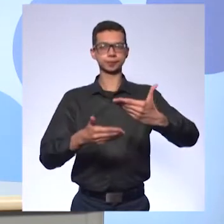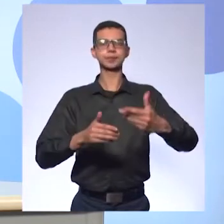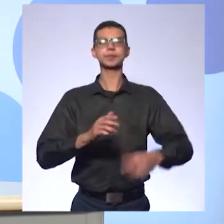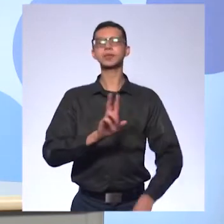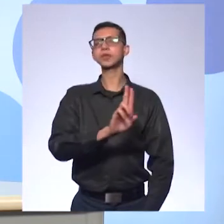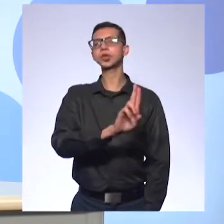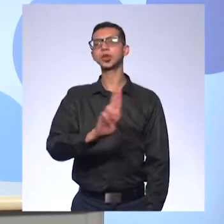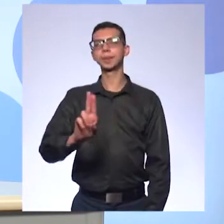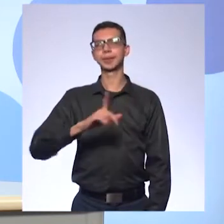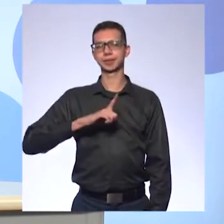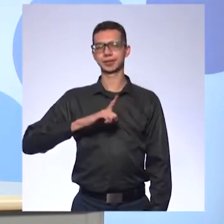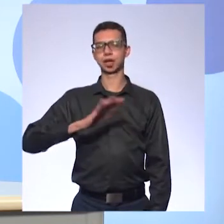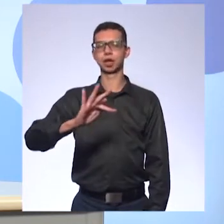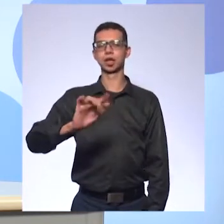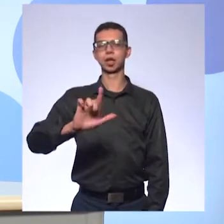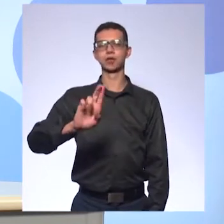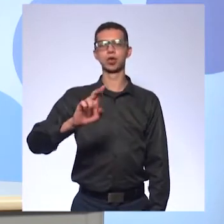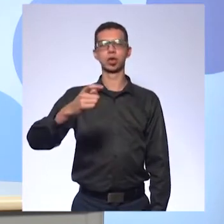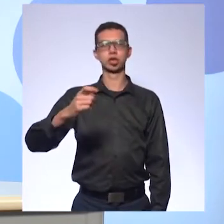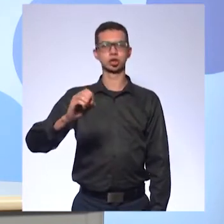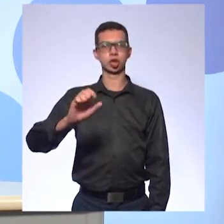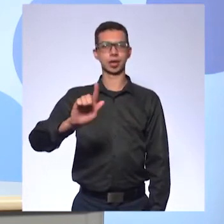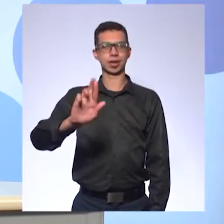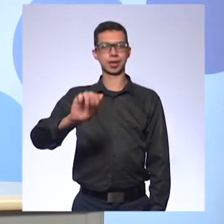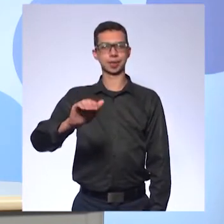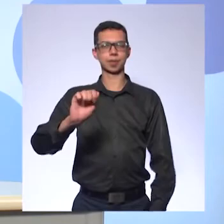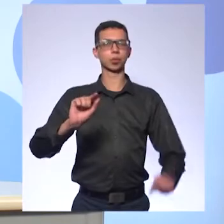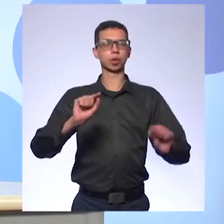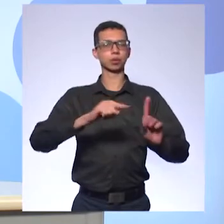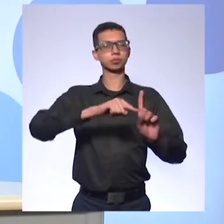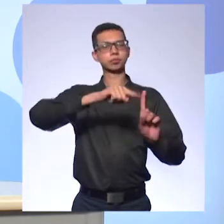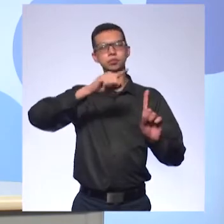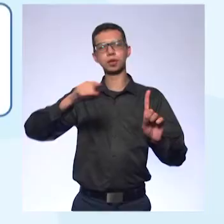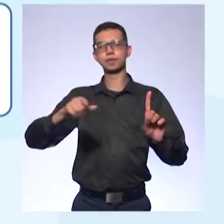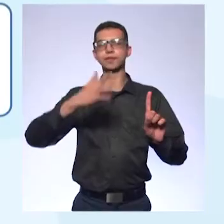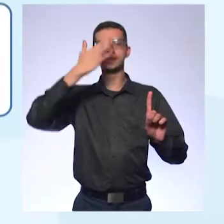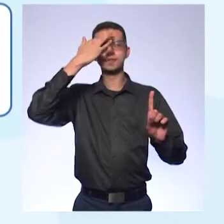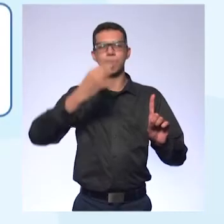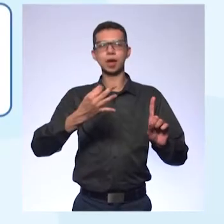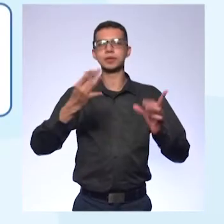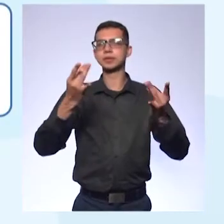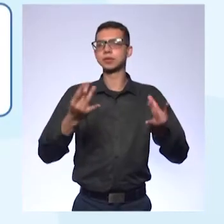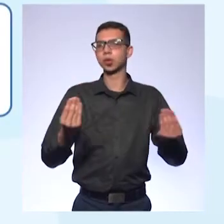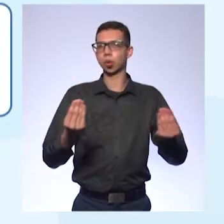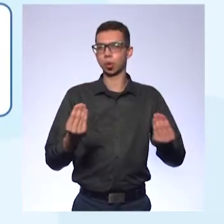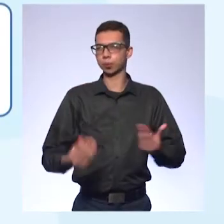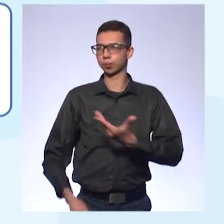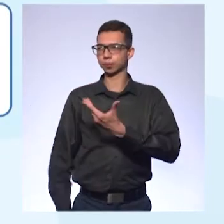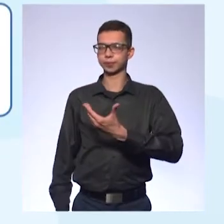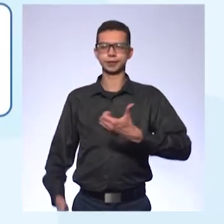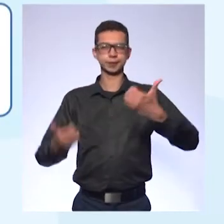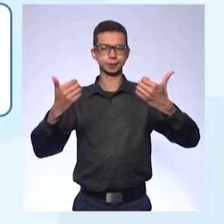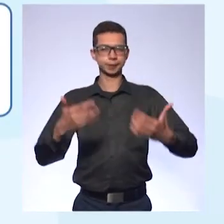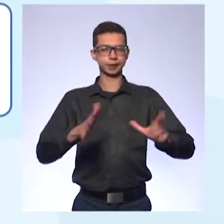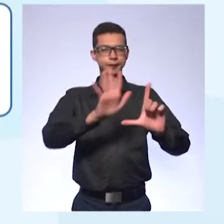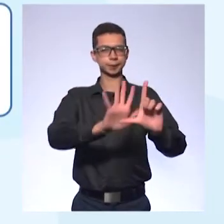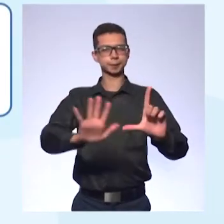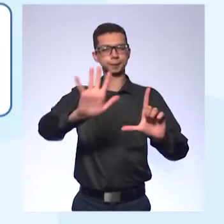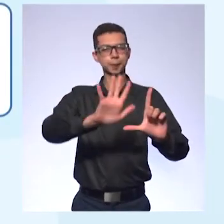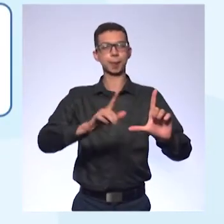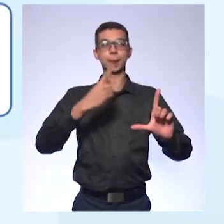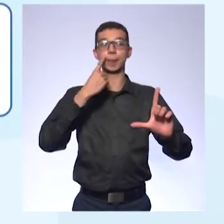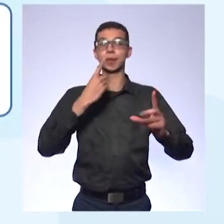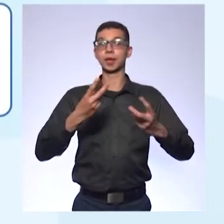fluxograma bem bacana para a gente entender um pouquinho da dinâmica do que nós vamos discutir na aula. Então, acompanhem aí. Reparem que nós temos